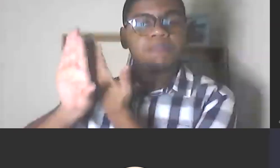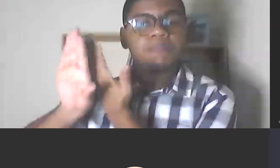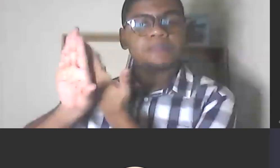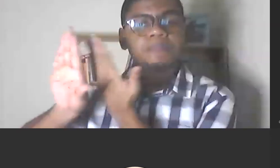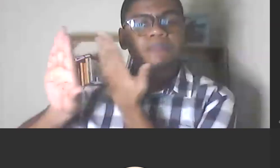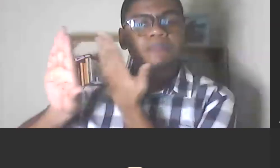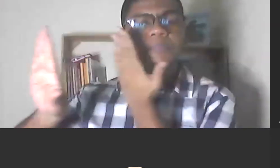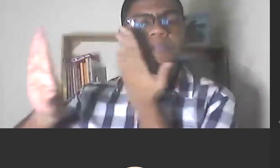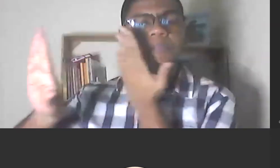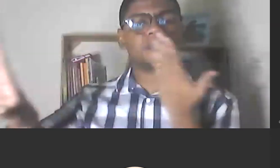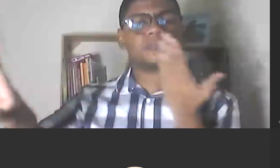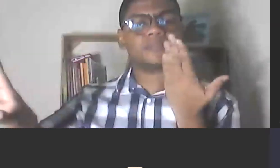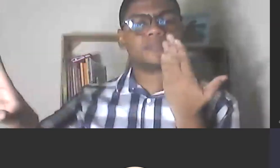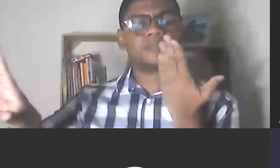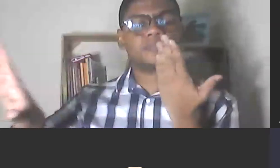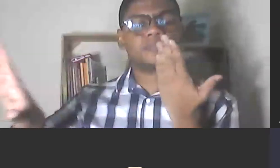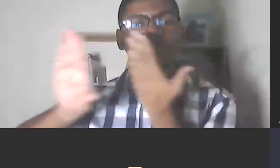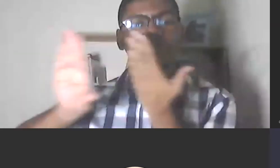Esse,